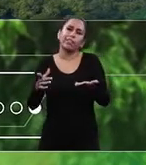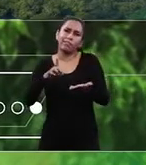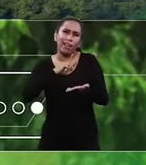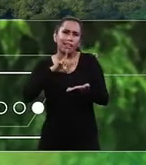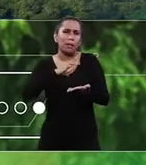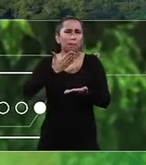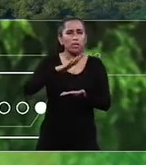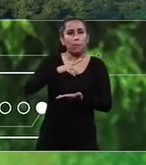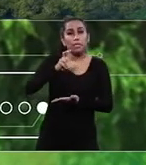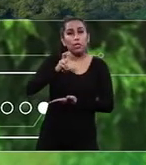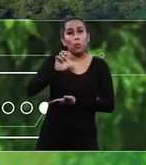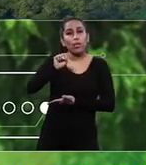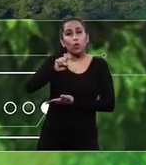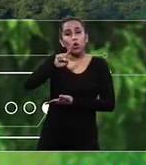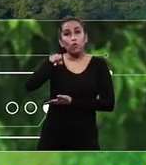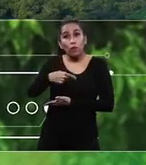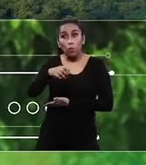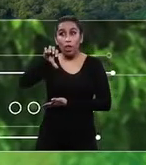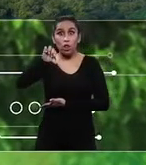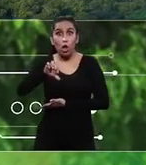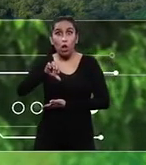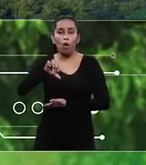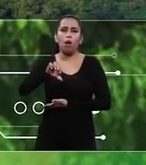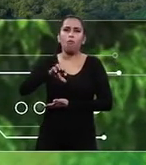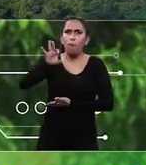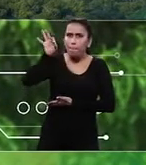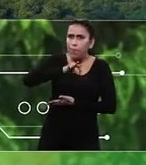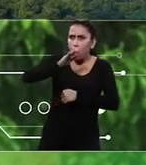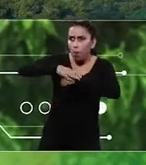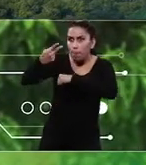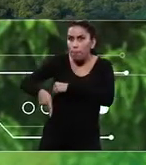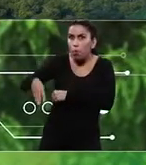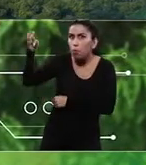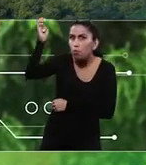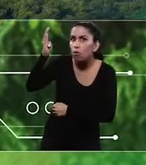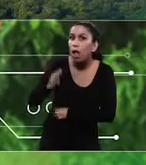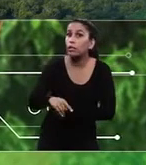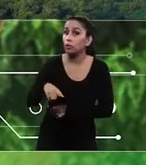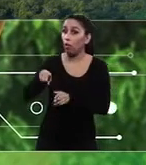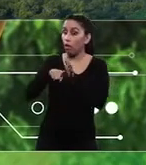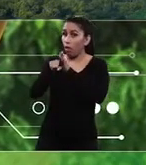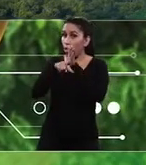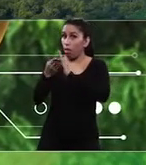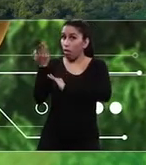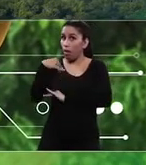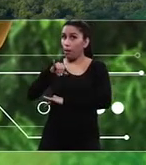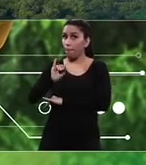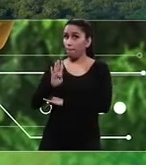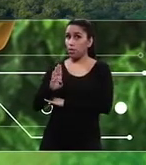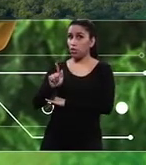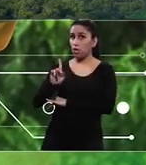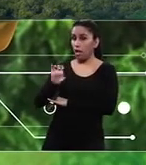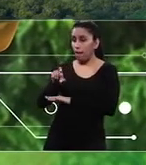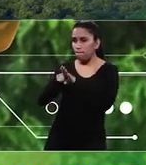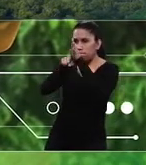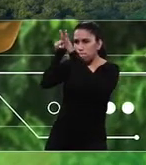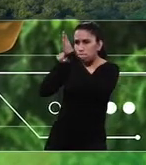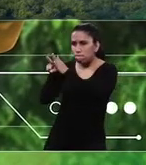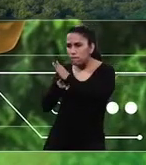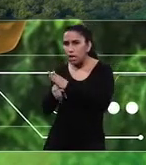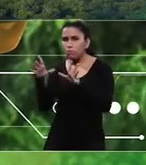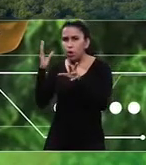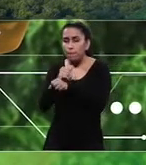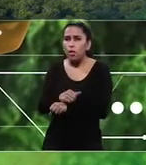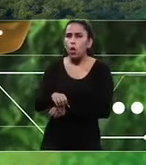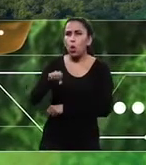de 58,9% do território brasileiro, segundo dados do IBGE, esses 9 estados, A gente sabe que são